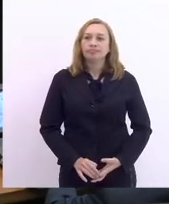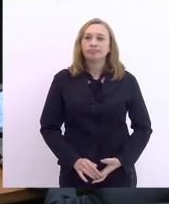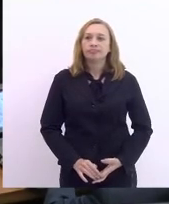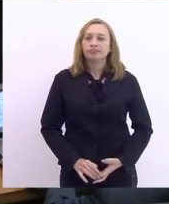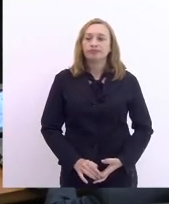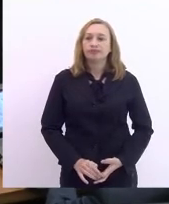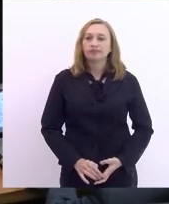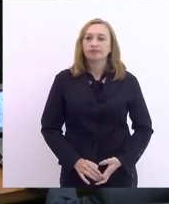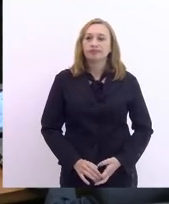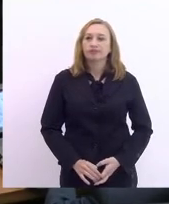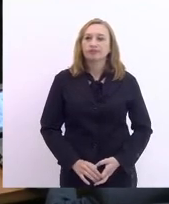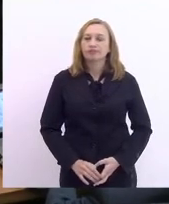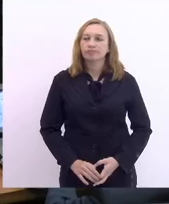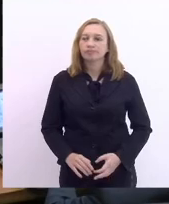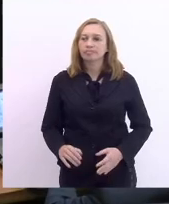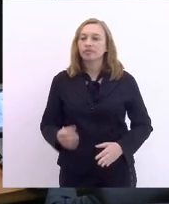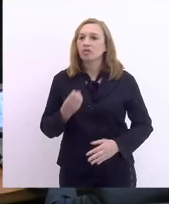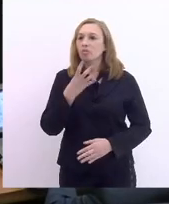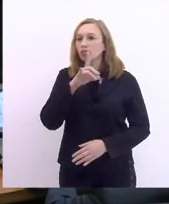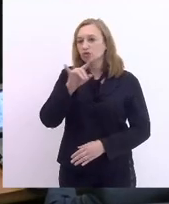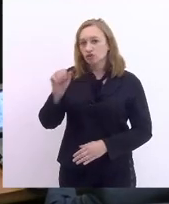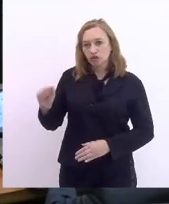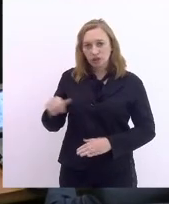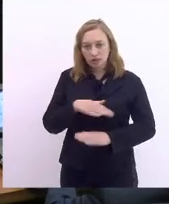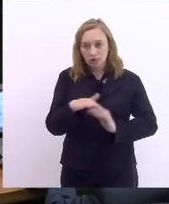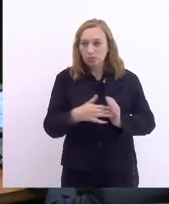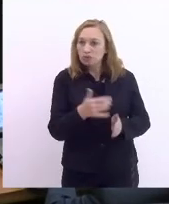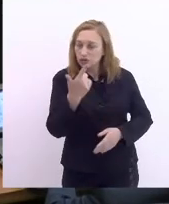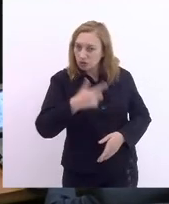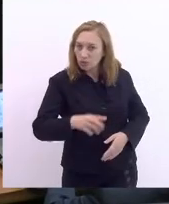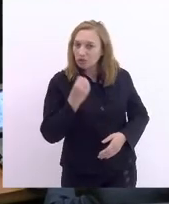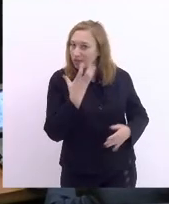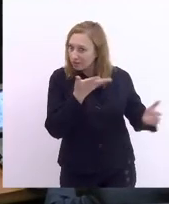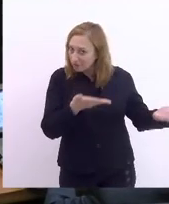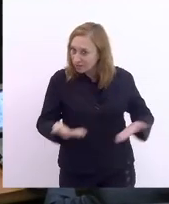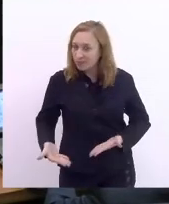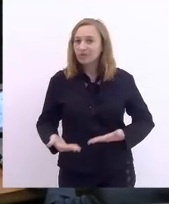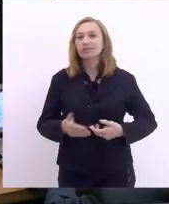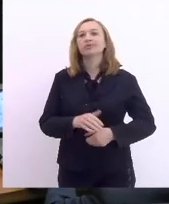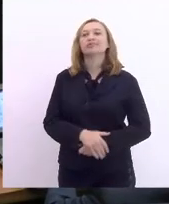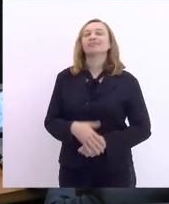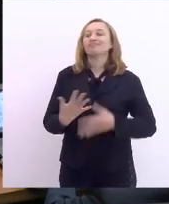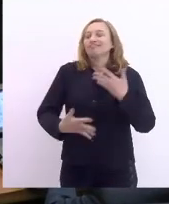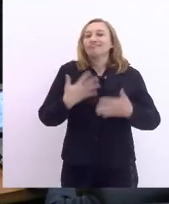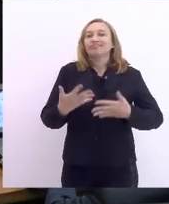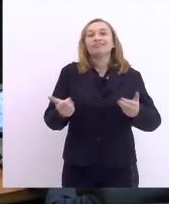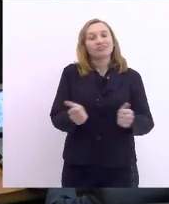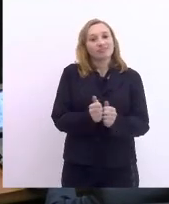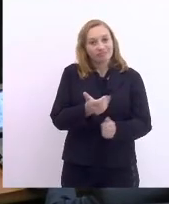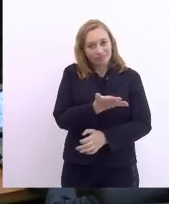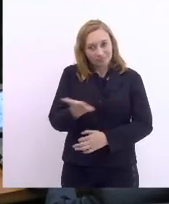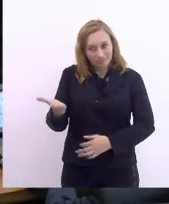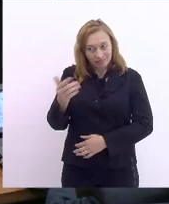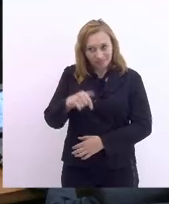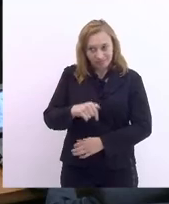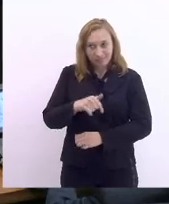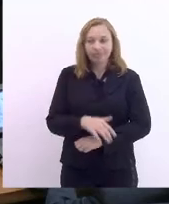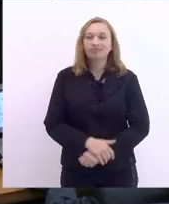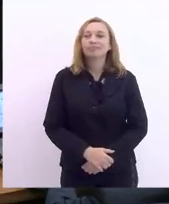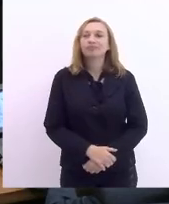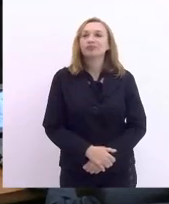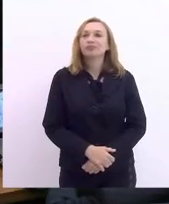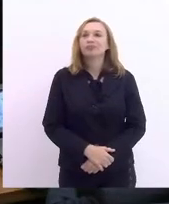E mais uma vez todos Bom dia sejam bem-vindos mão a tê-los aqui queria